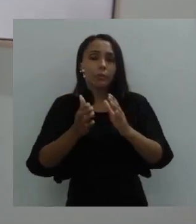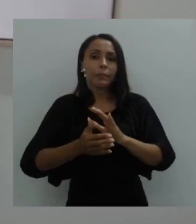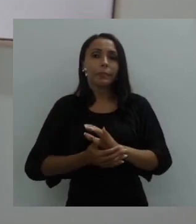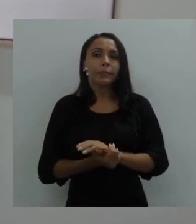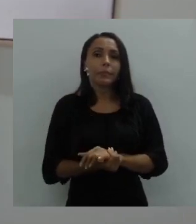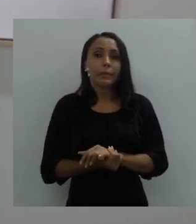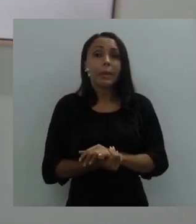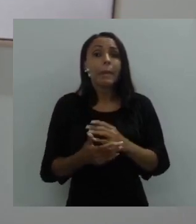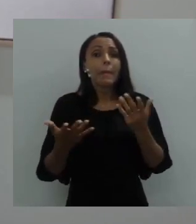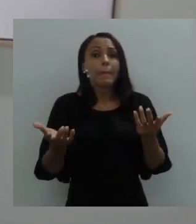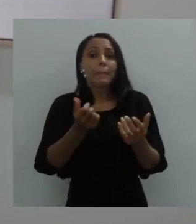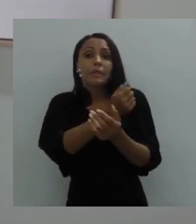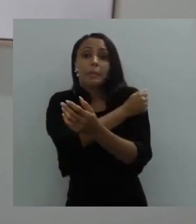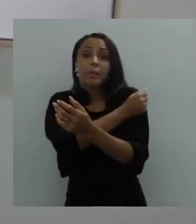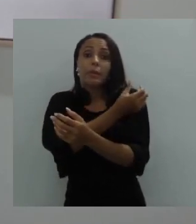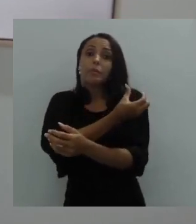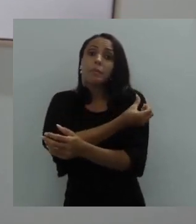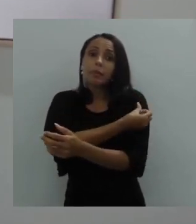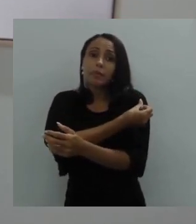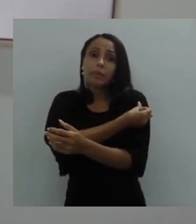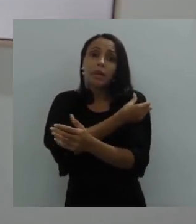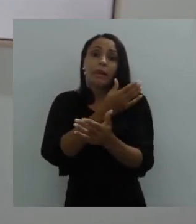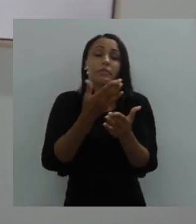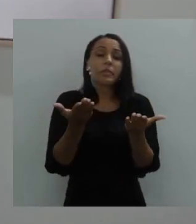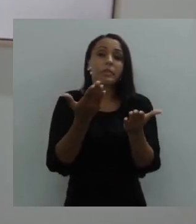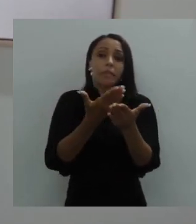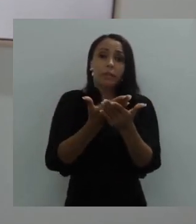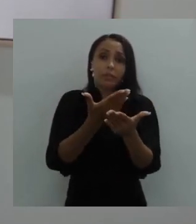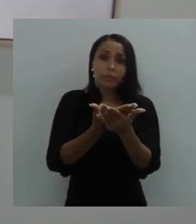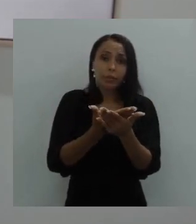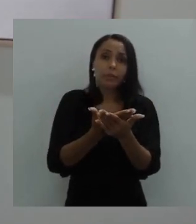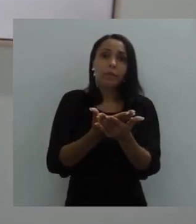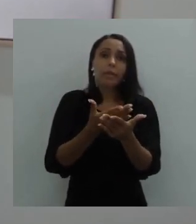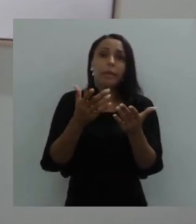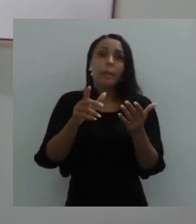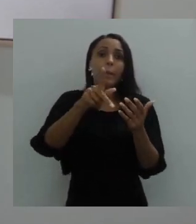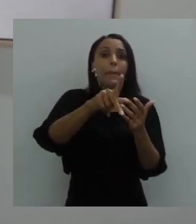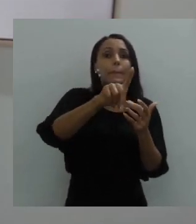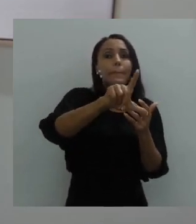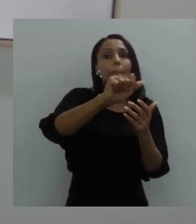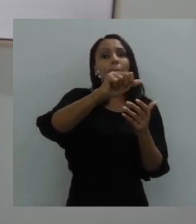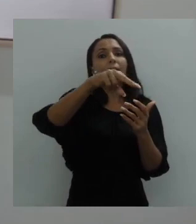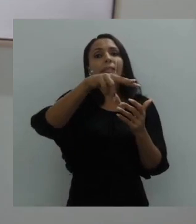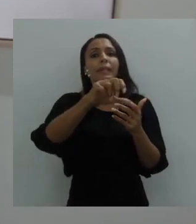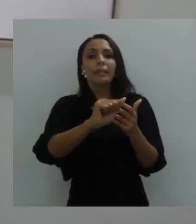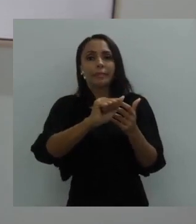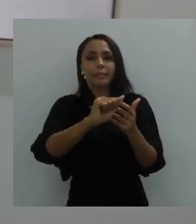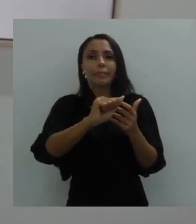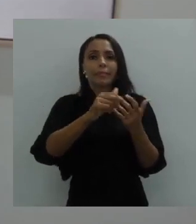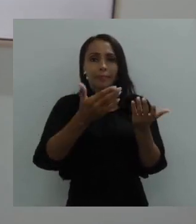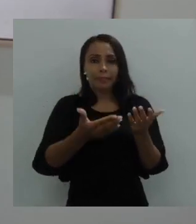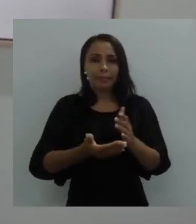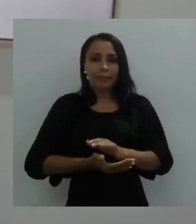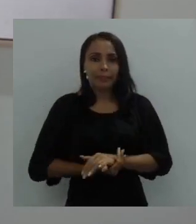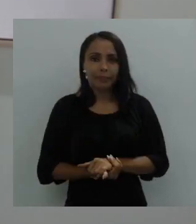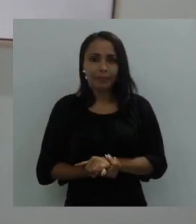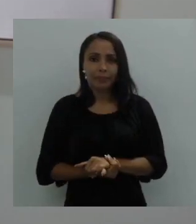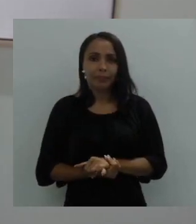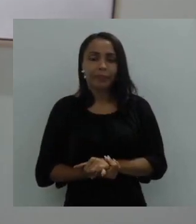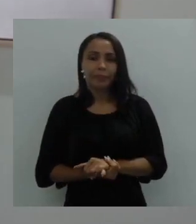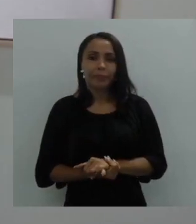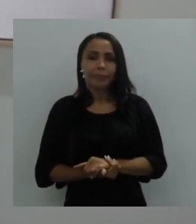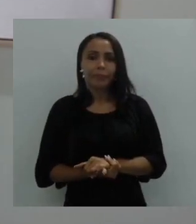para alunos sexto ano, a gente estuda geometria plana, por isso o nome plano cartesiano.